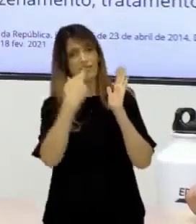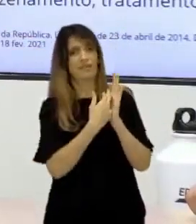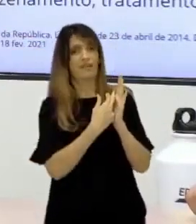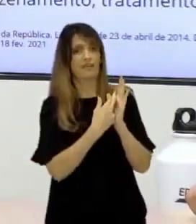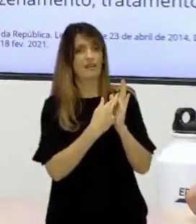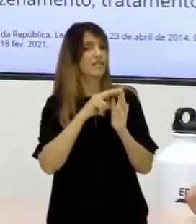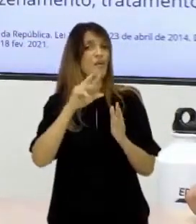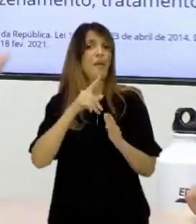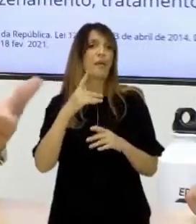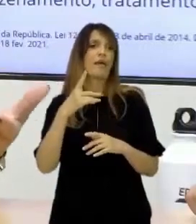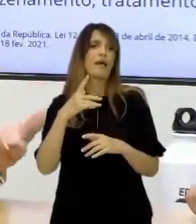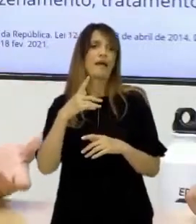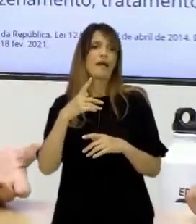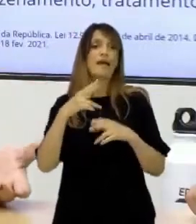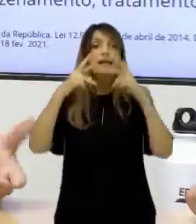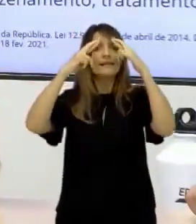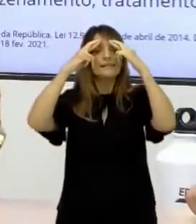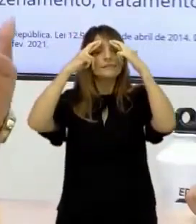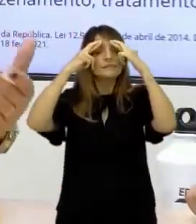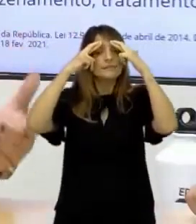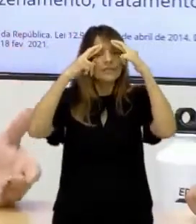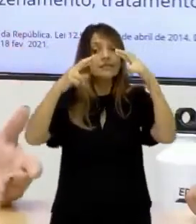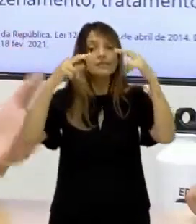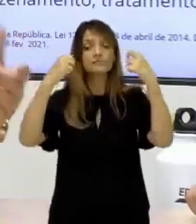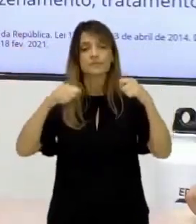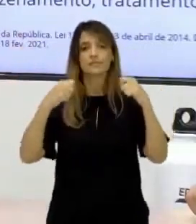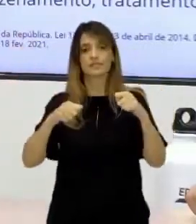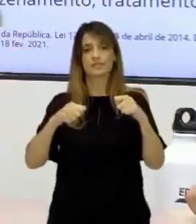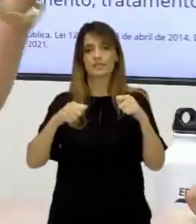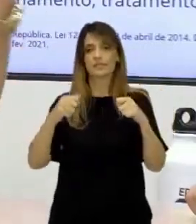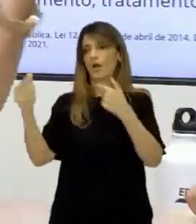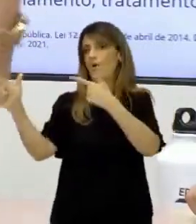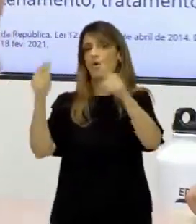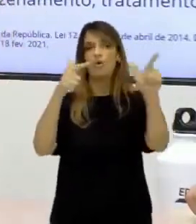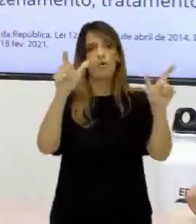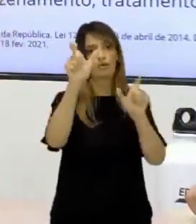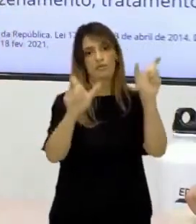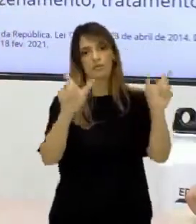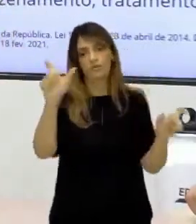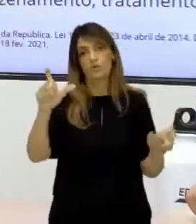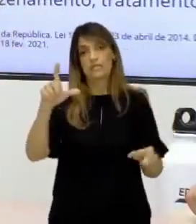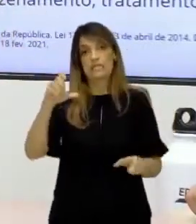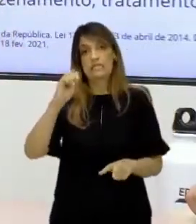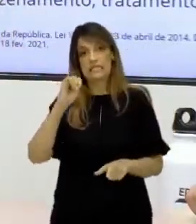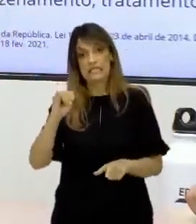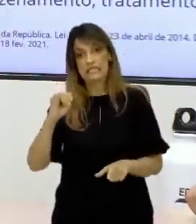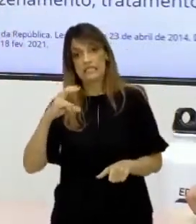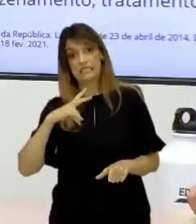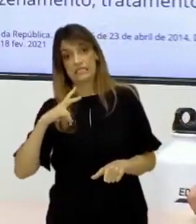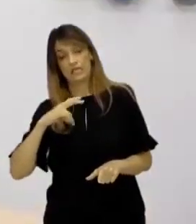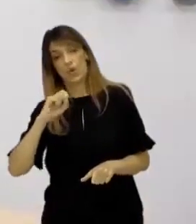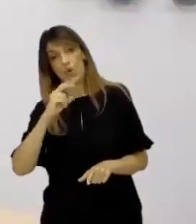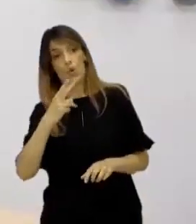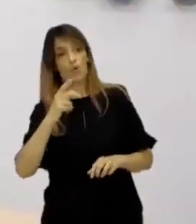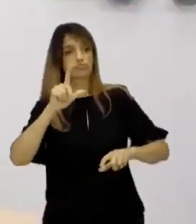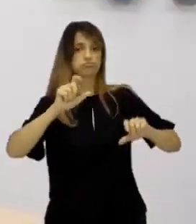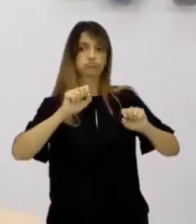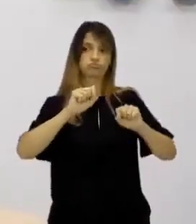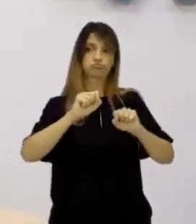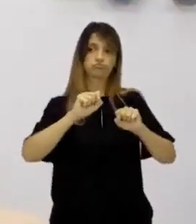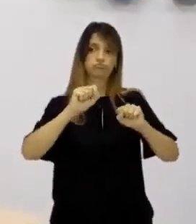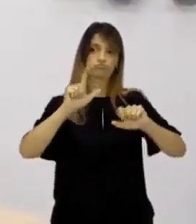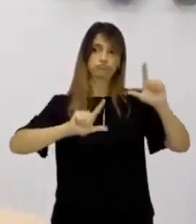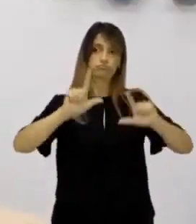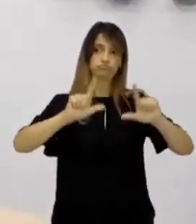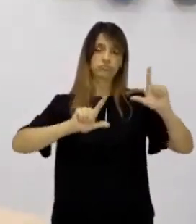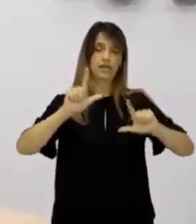É questão de você respeitar o próximo, independente se é pessoalmente ou através de uma tela. E principalmente, eu